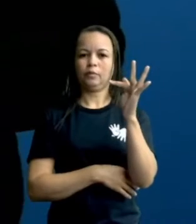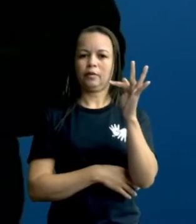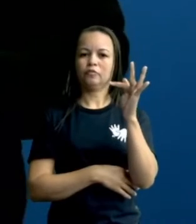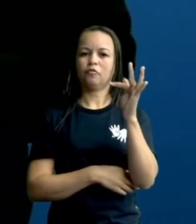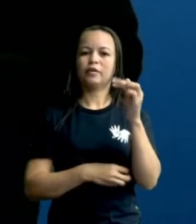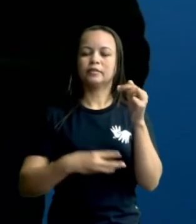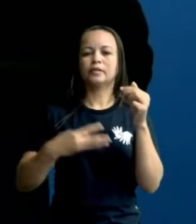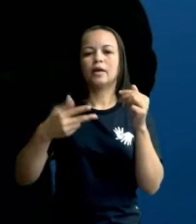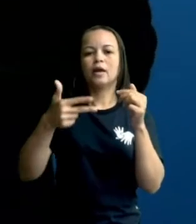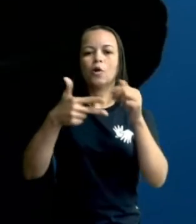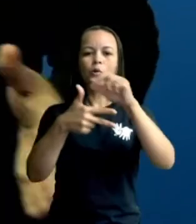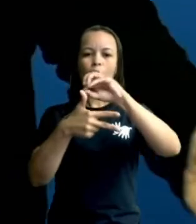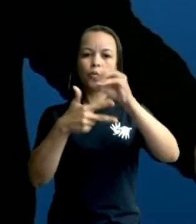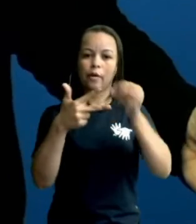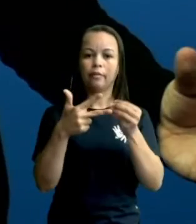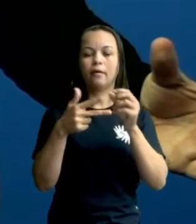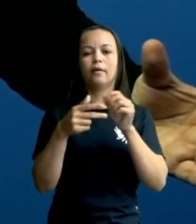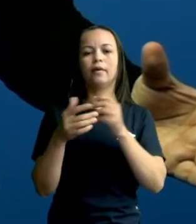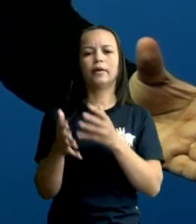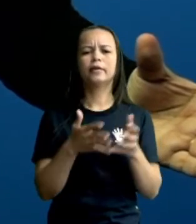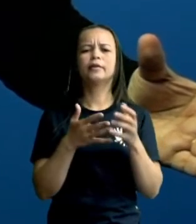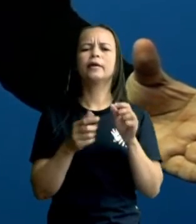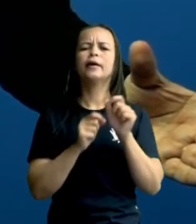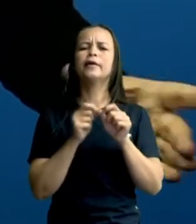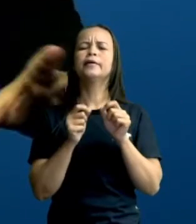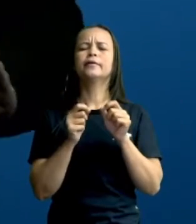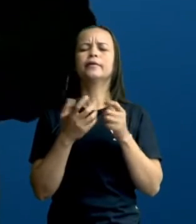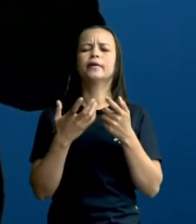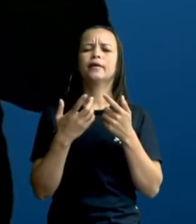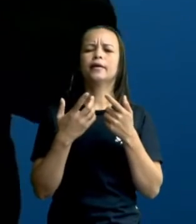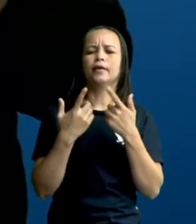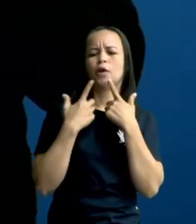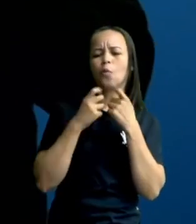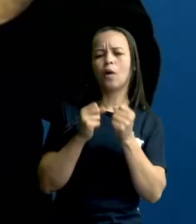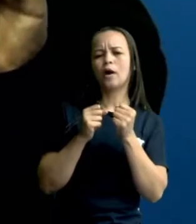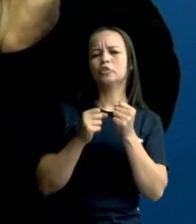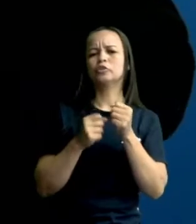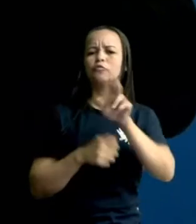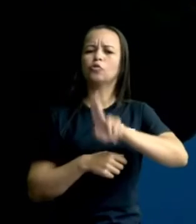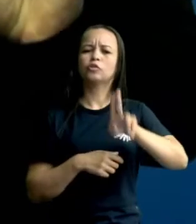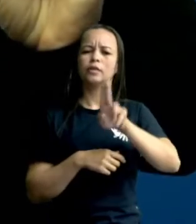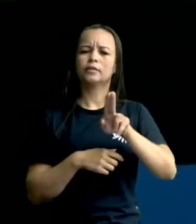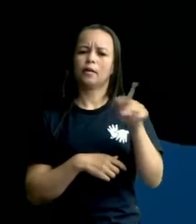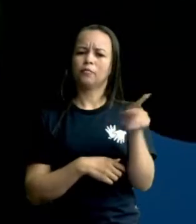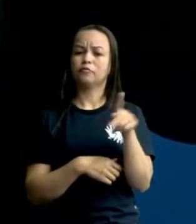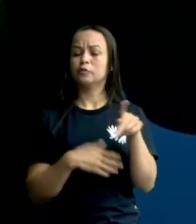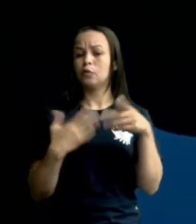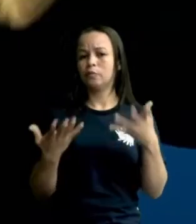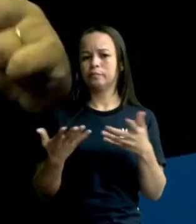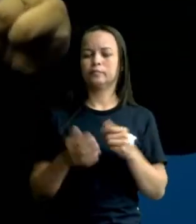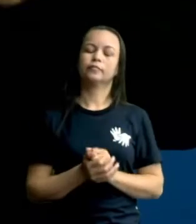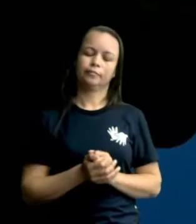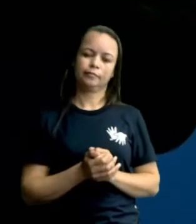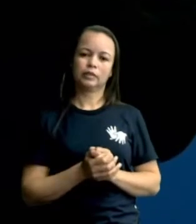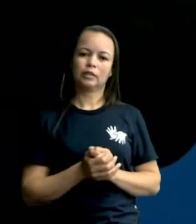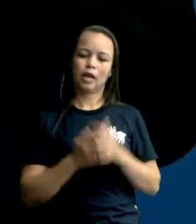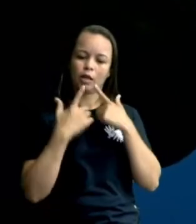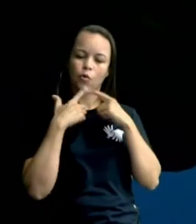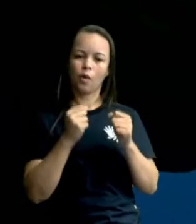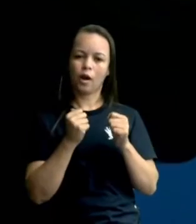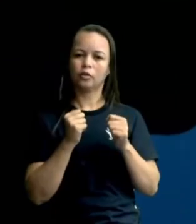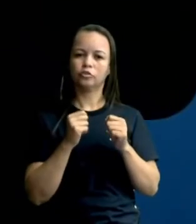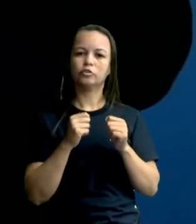Enem. Lá na redação, que linguagem eu vou utilizar, professor? Eu vou utilizar a linguagem formal,